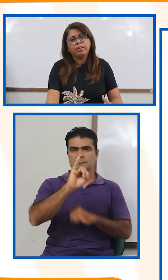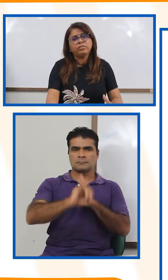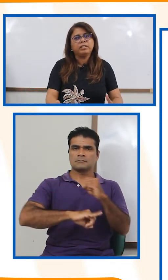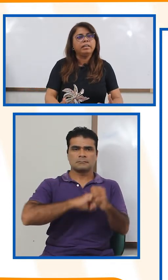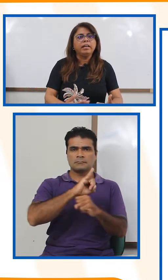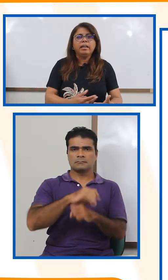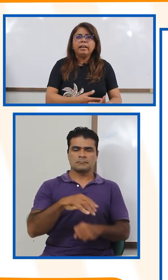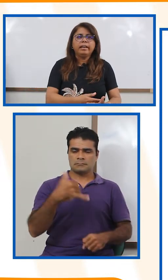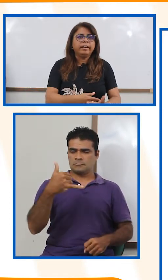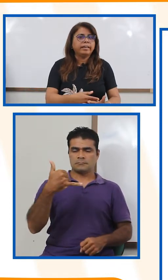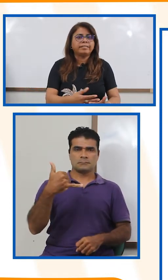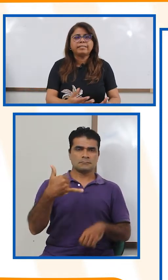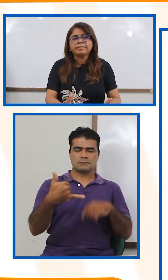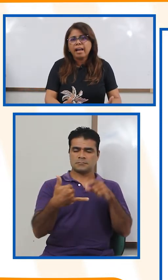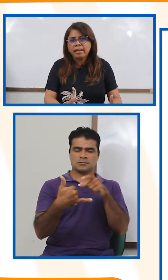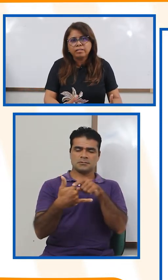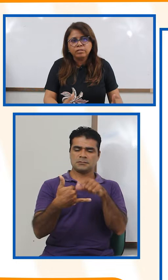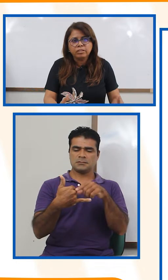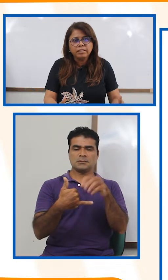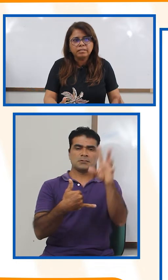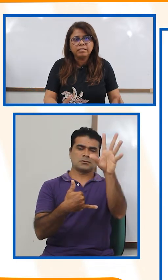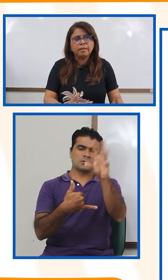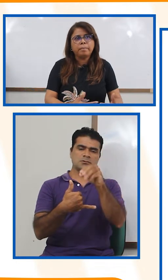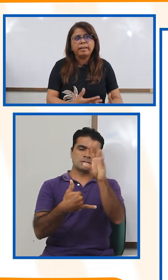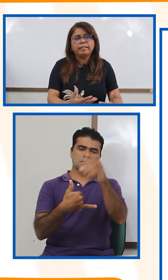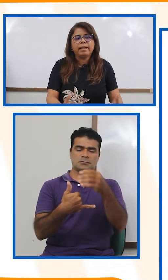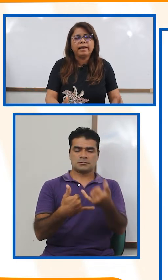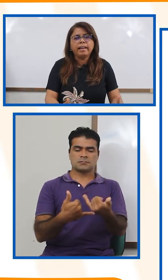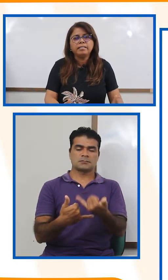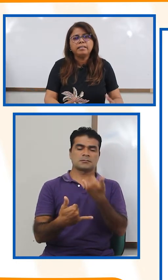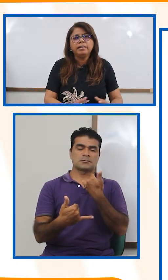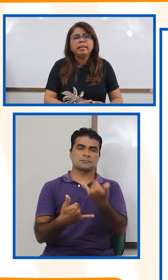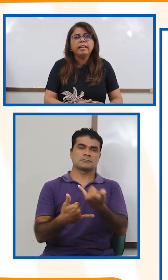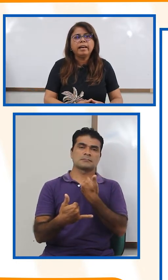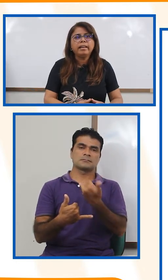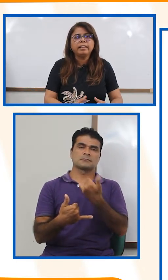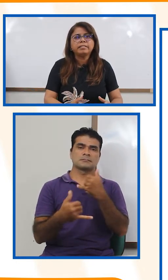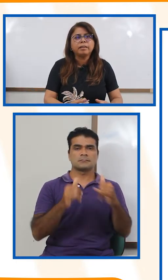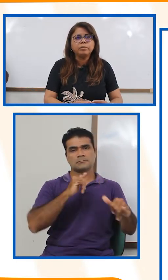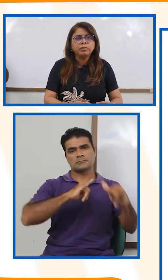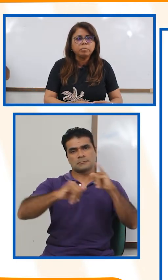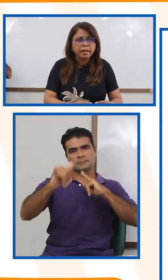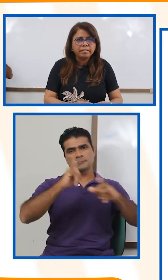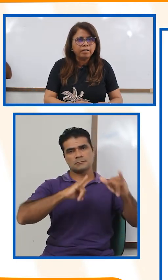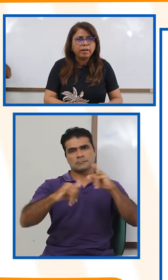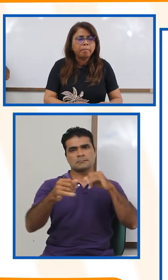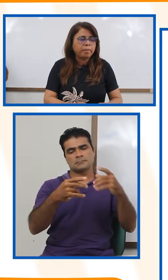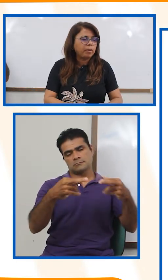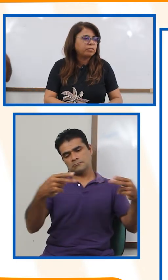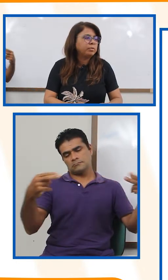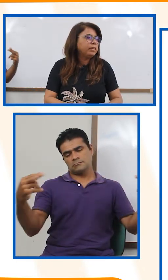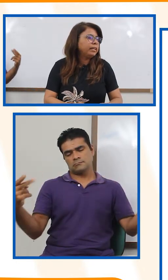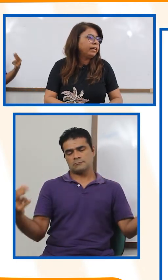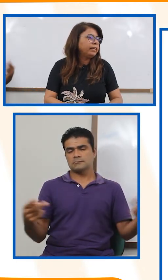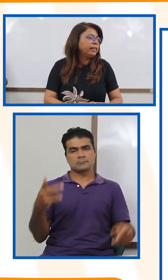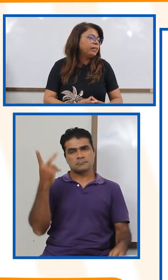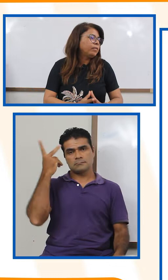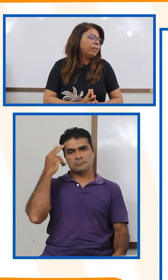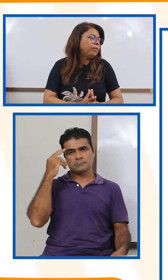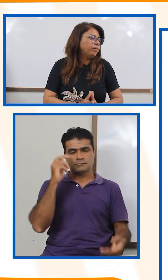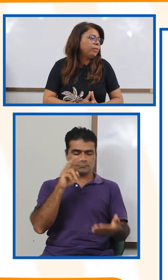você pode acessar as notícias pela internet, e aí ela está muito mais agora próximo,